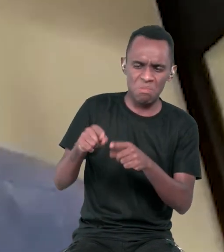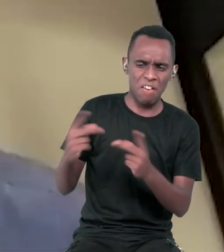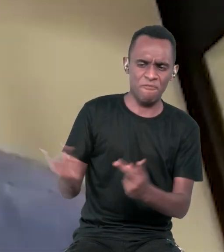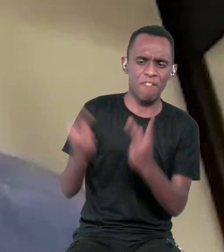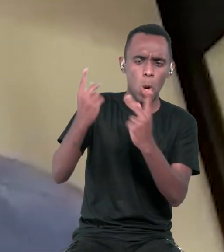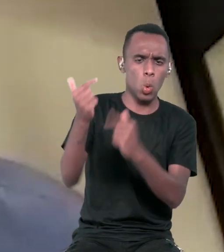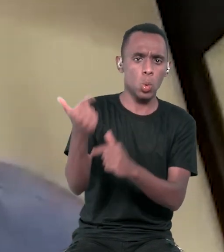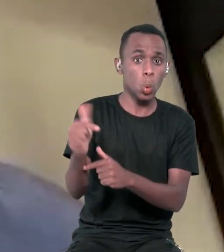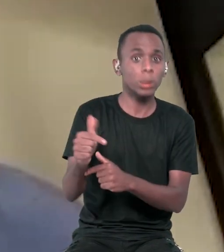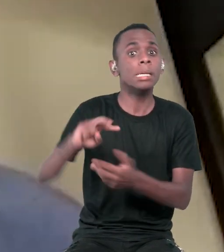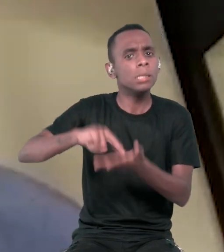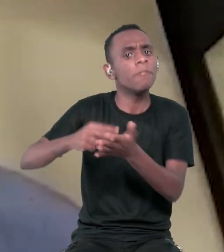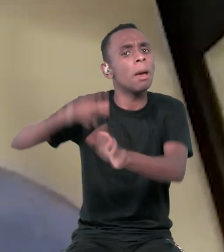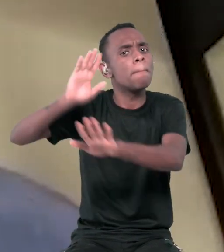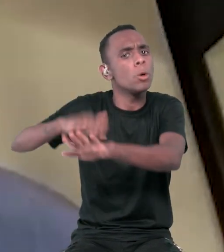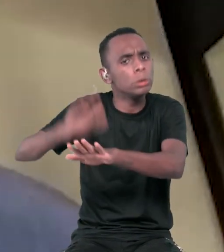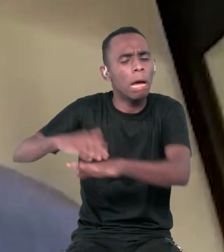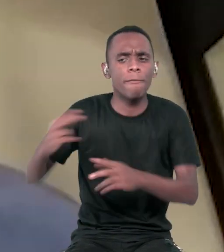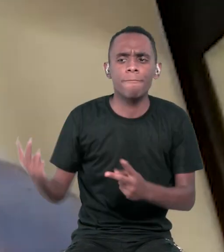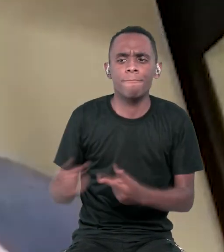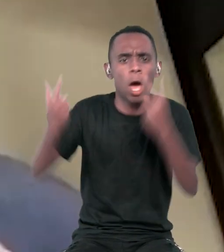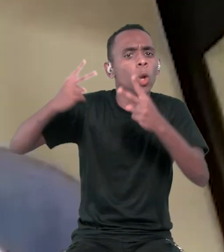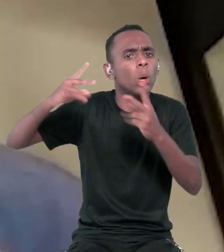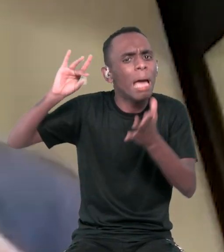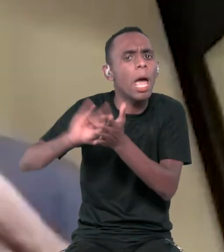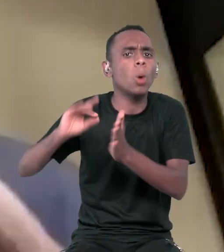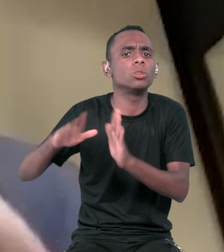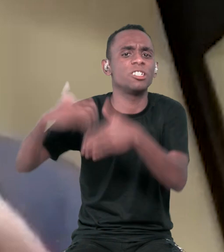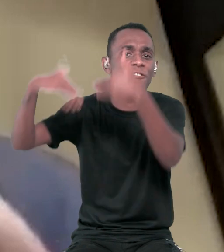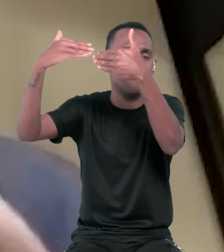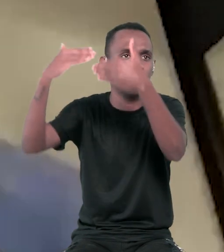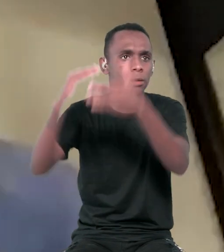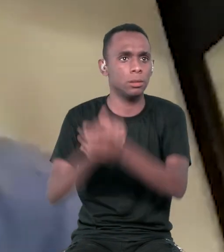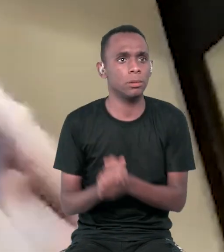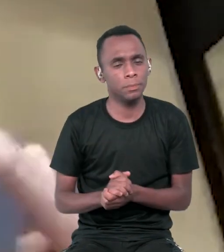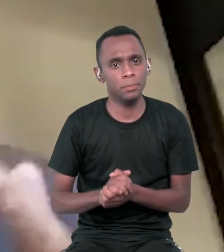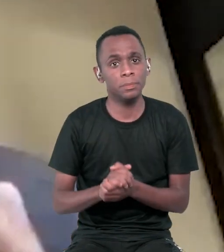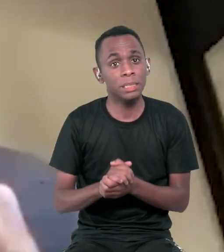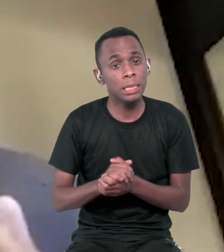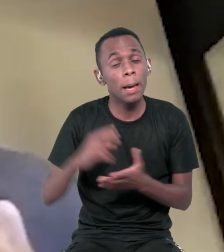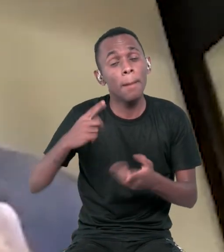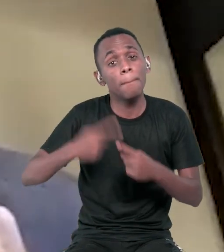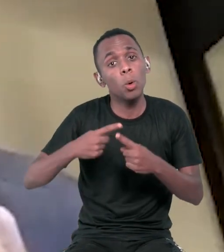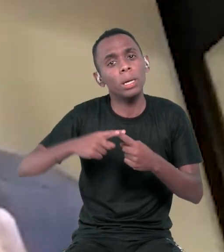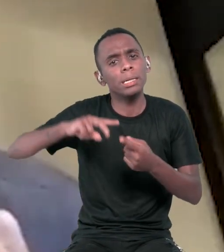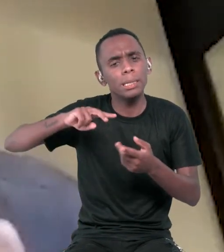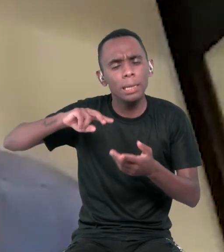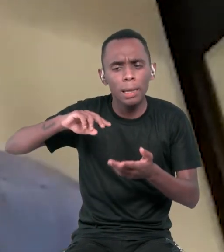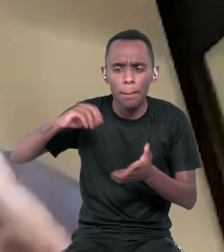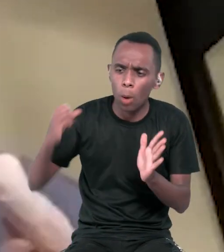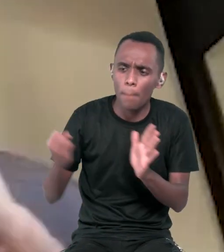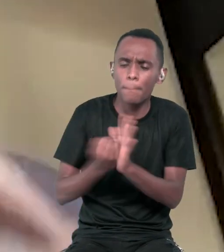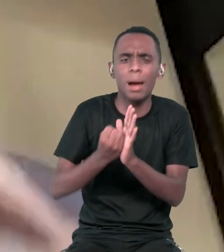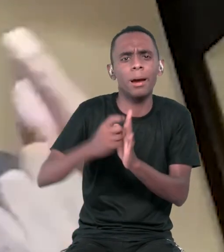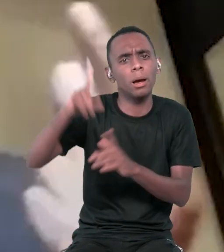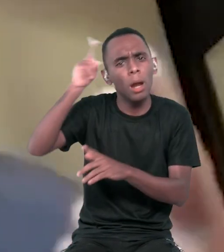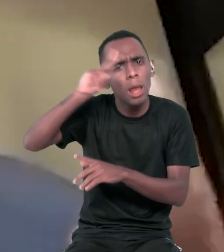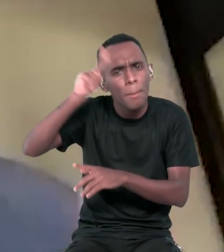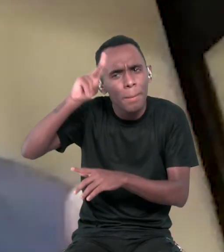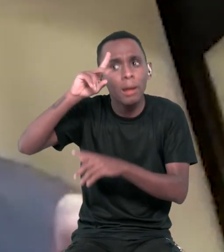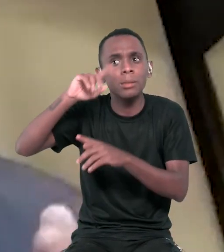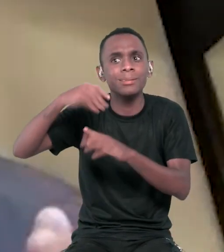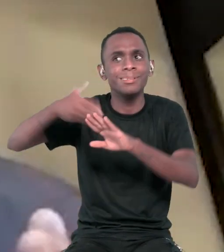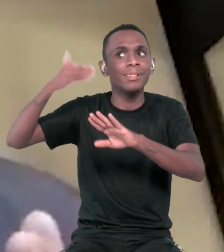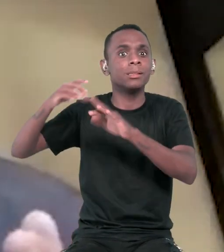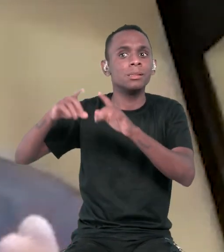valores, mais afirma seus valores. Quando são mais decretados, sempre fora da nossa história, desde o grito Terra vista,